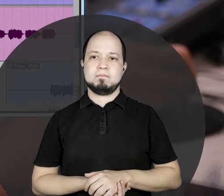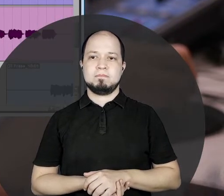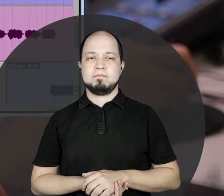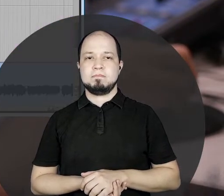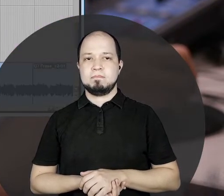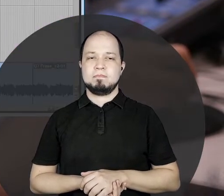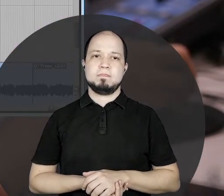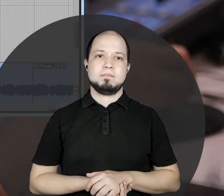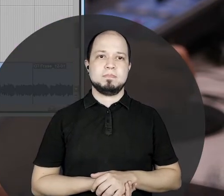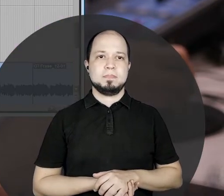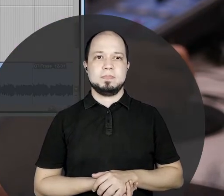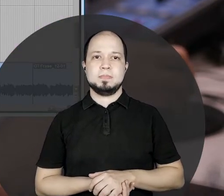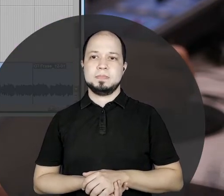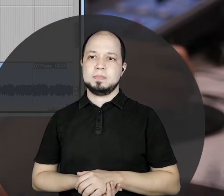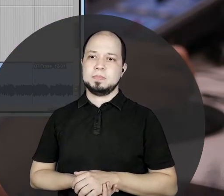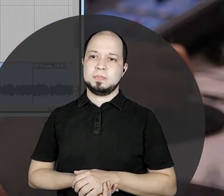E o fim da alma.